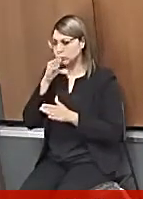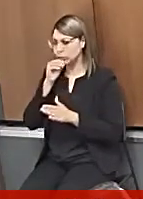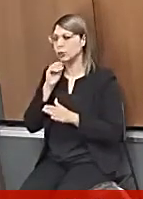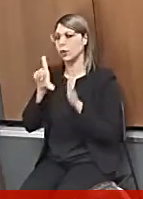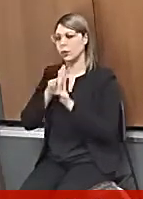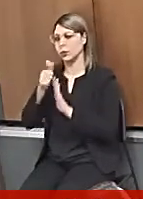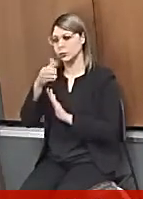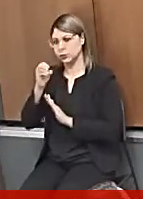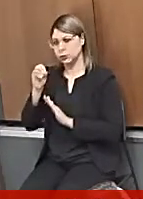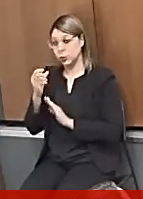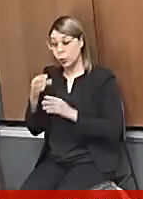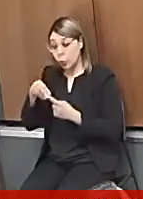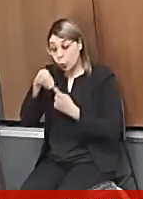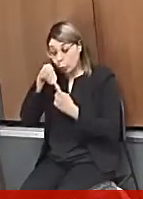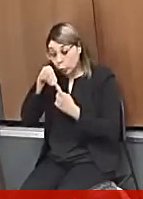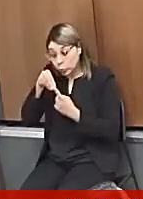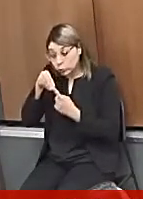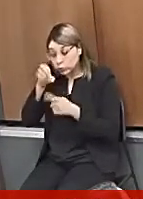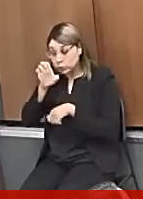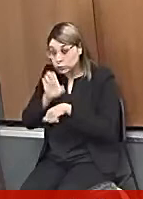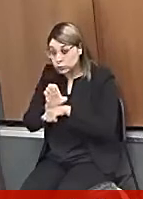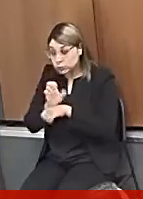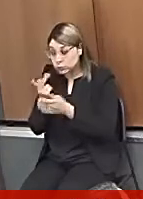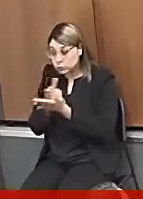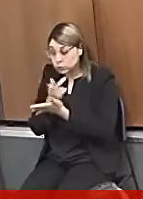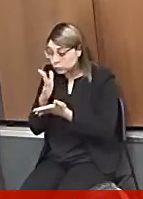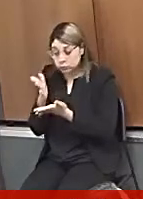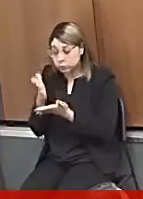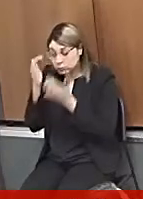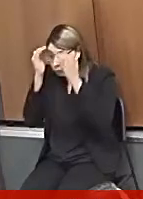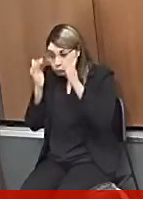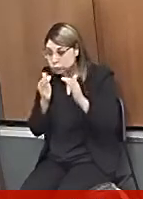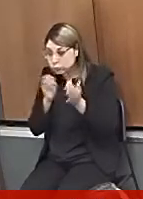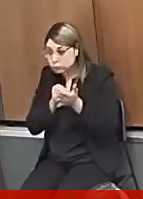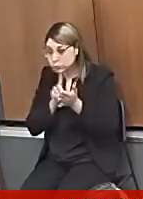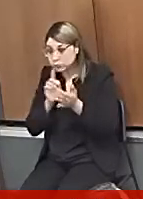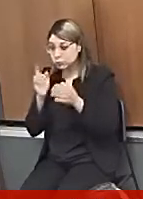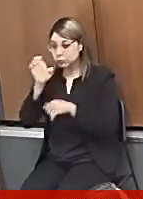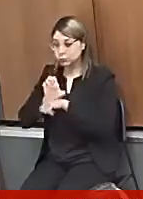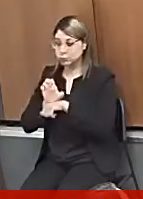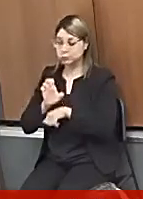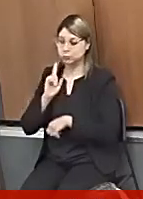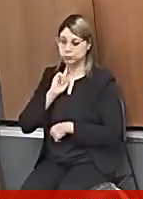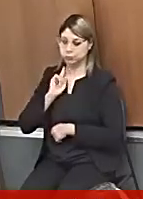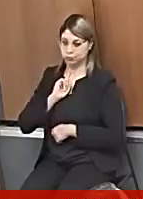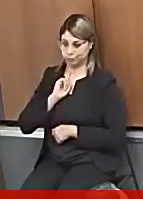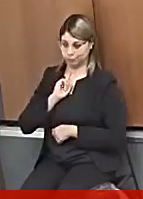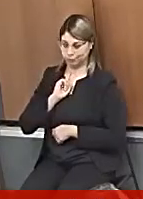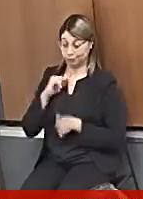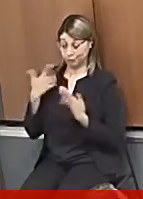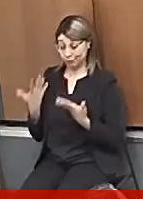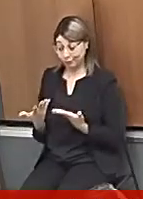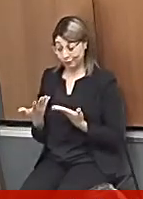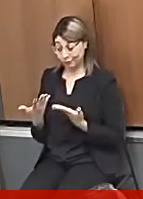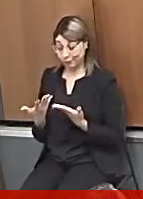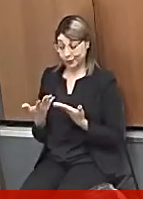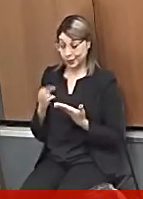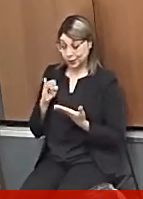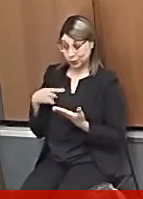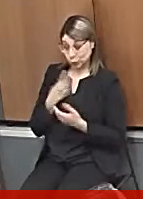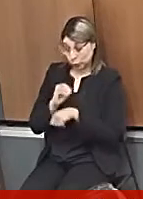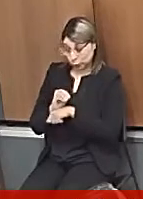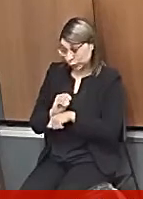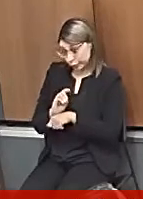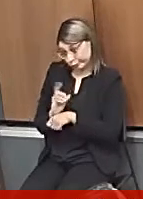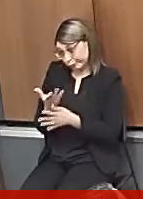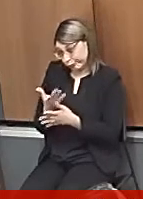único estado que caiu foi minas gerais por que então se nós não tomarmos conta nilton